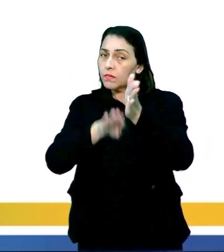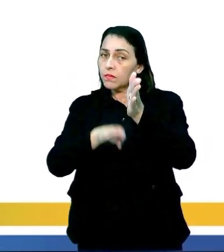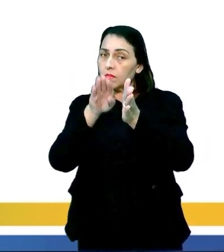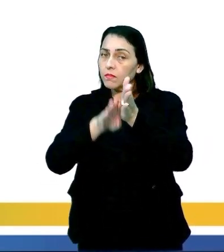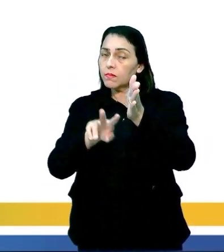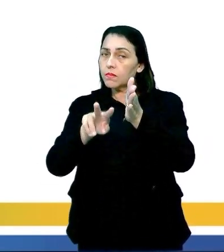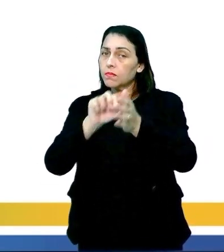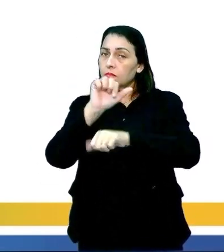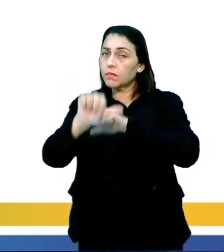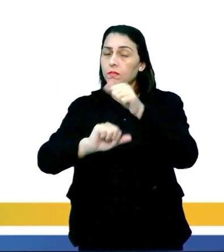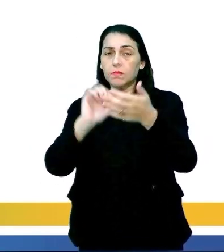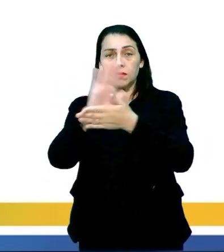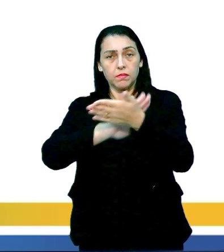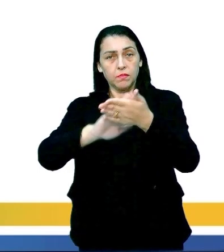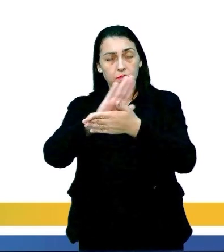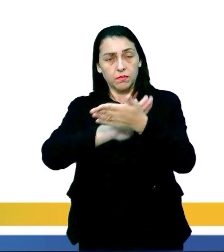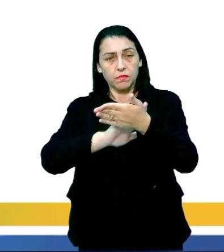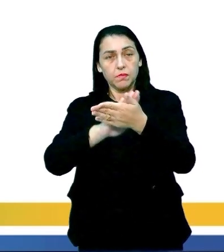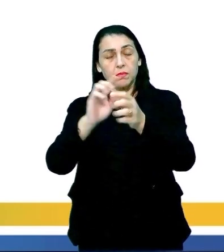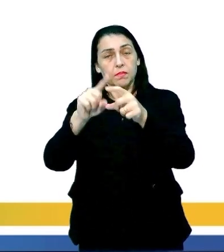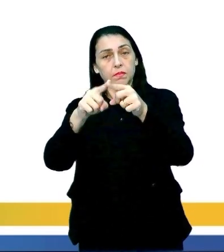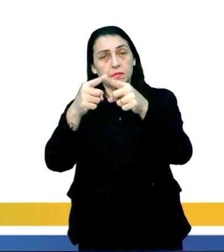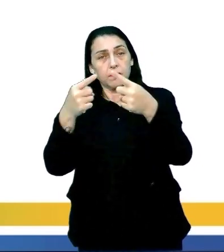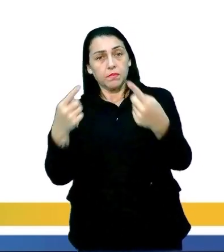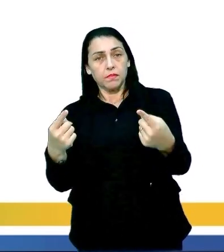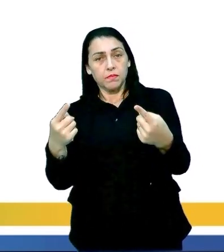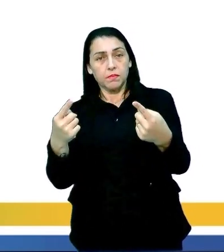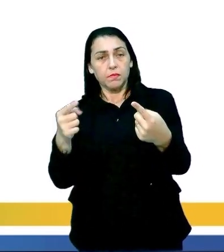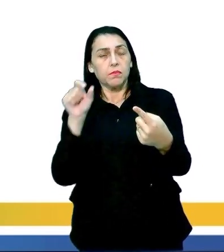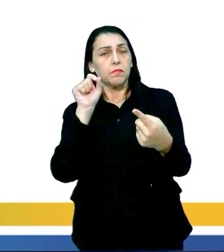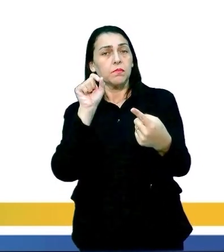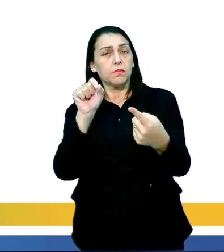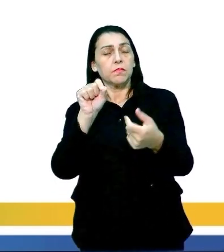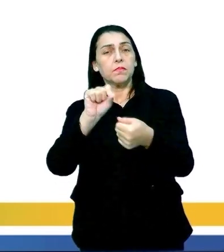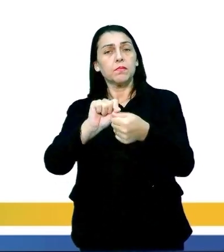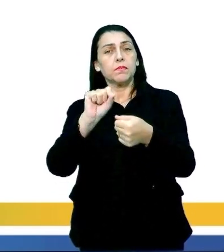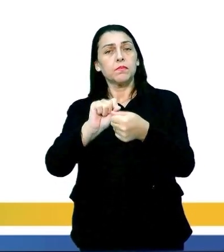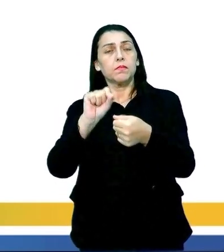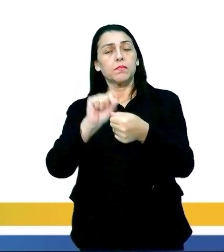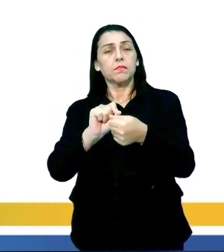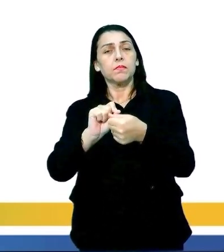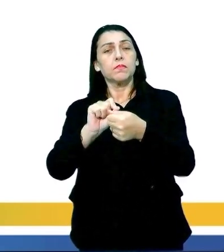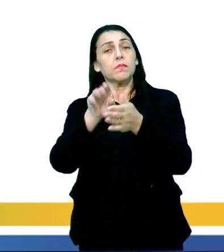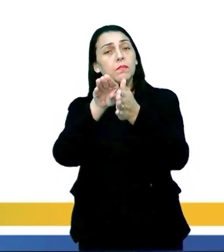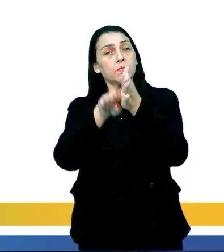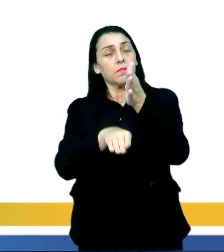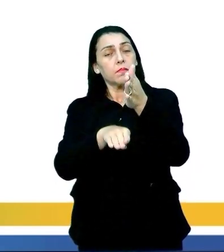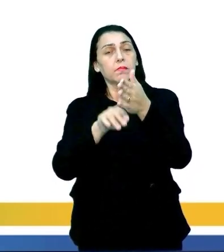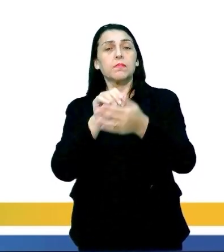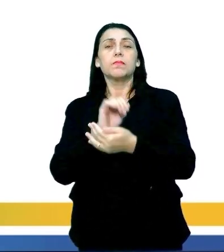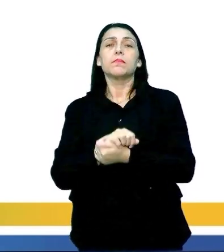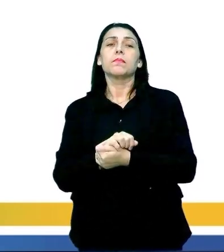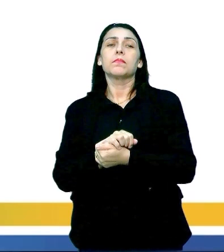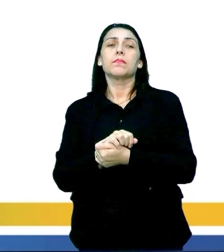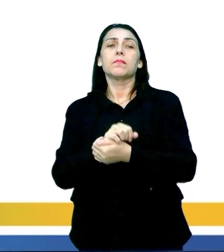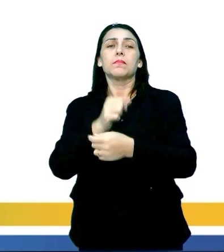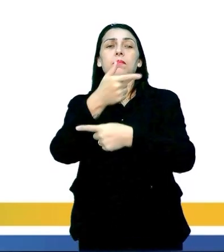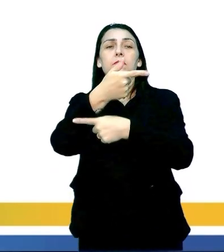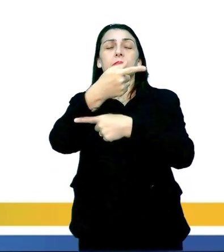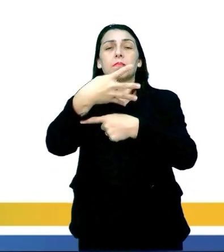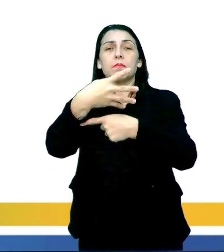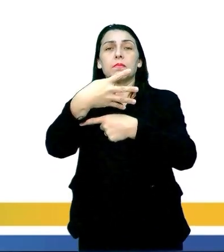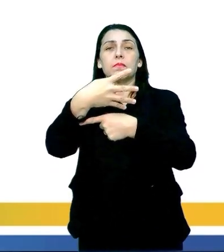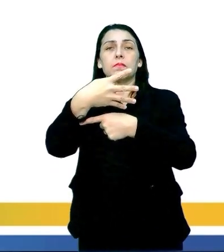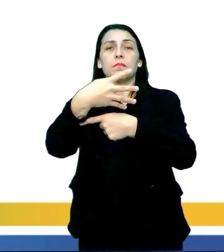vai alterar nada. Porém, o que é que a gente vai fazer aí? Vamos subtrair. 24